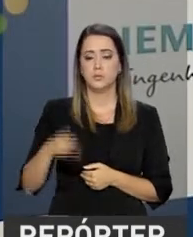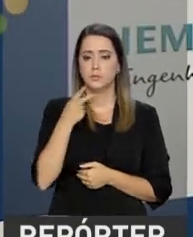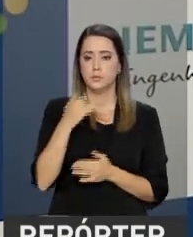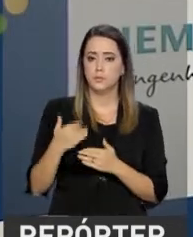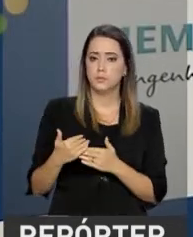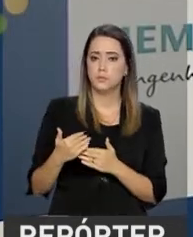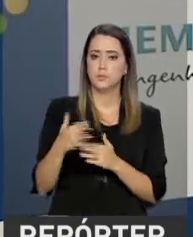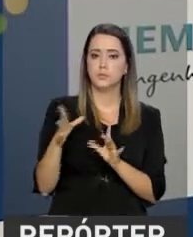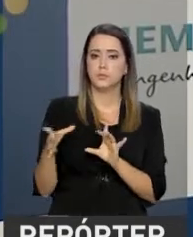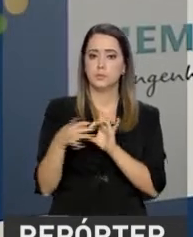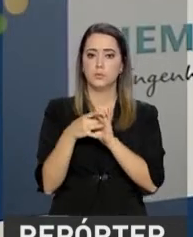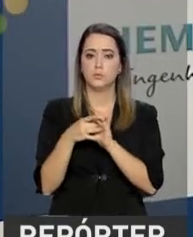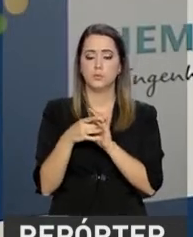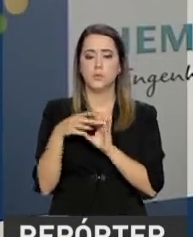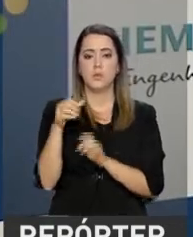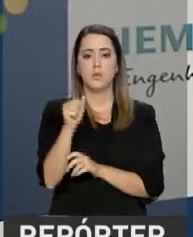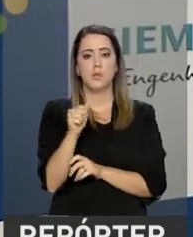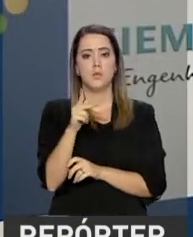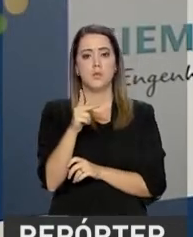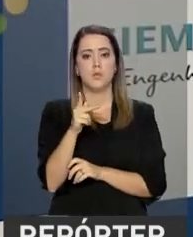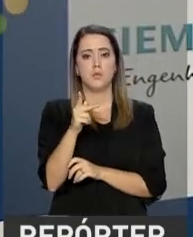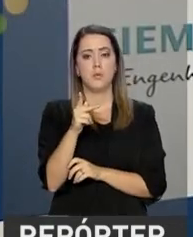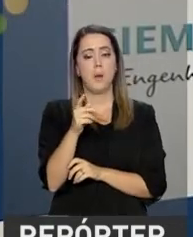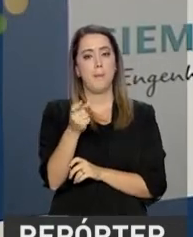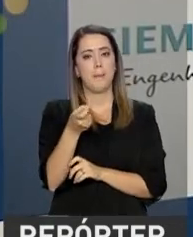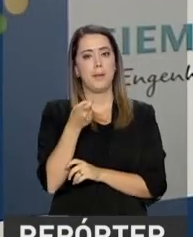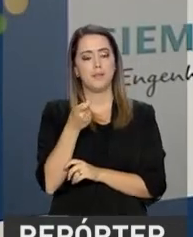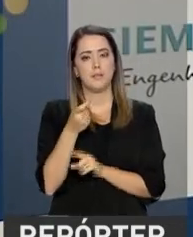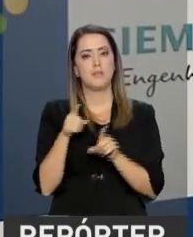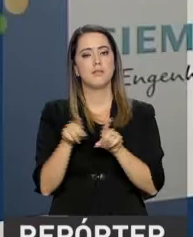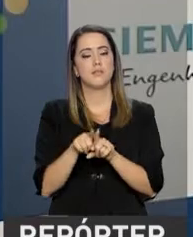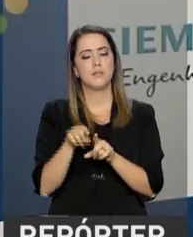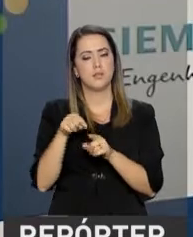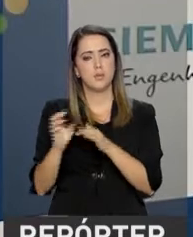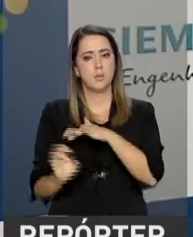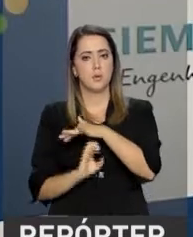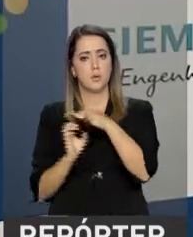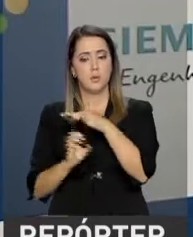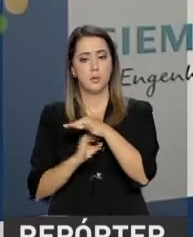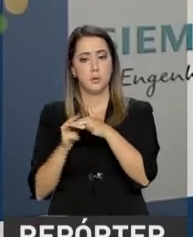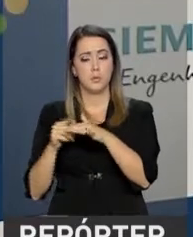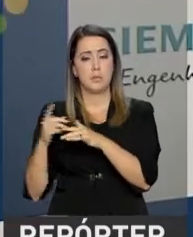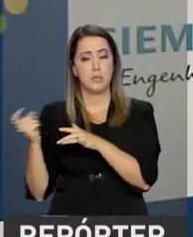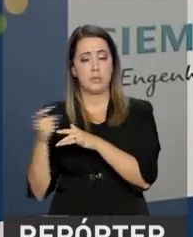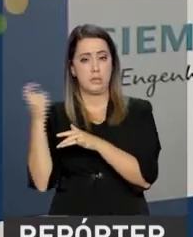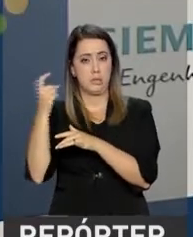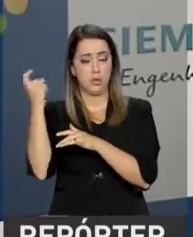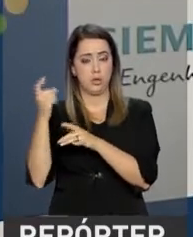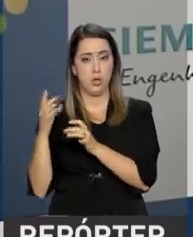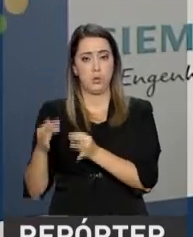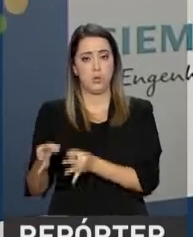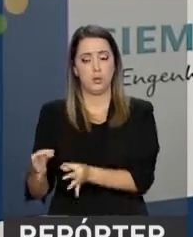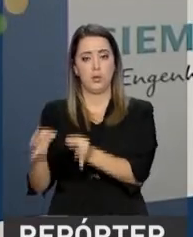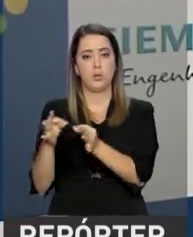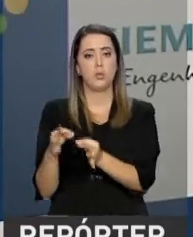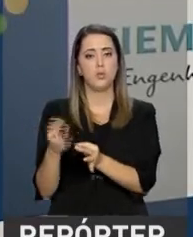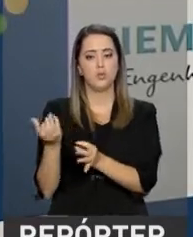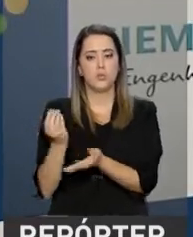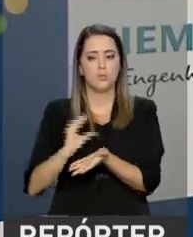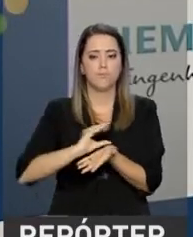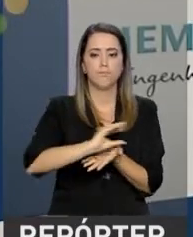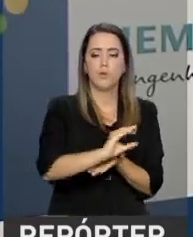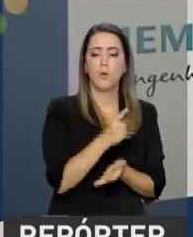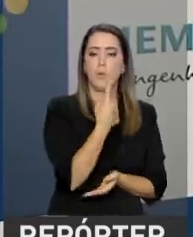é a parceria entre a Apex e a Siemens, empresa alemã do setor de alta tecnologia, que pretende